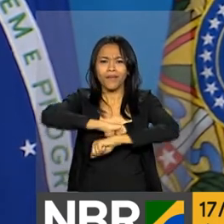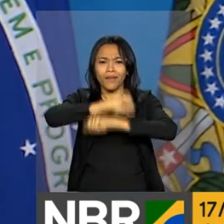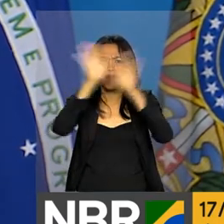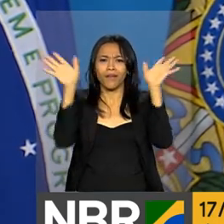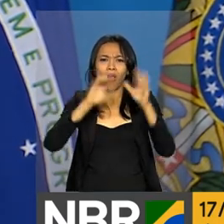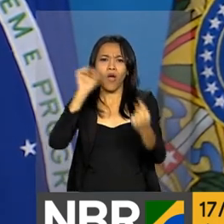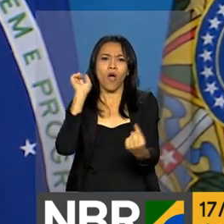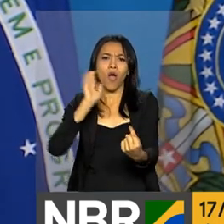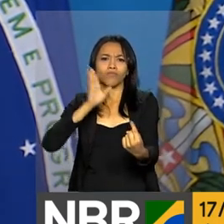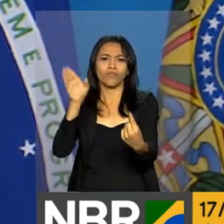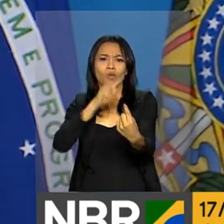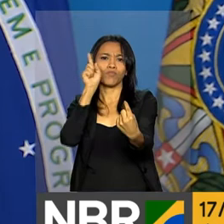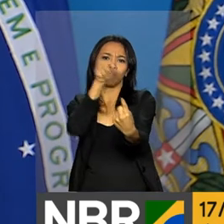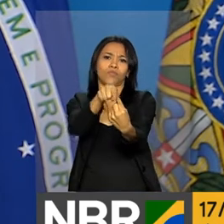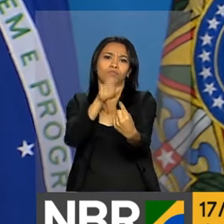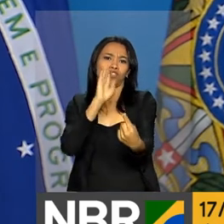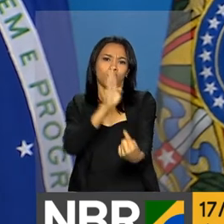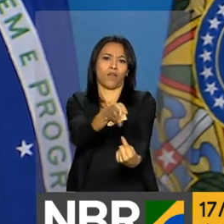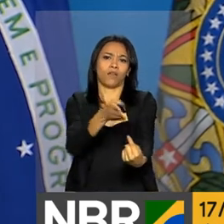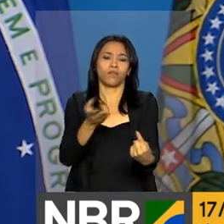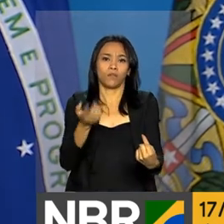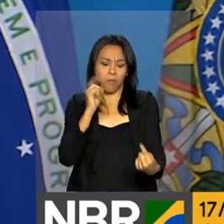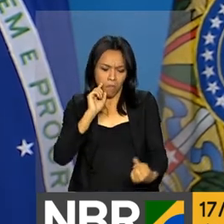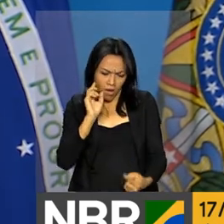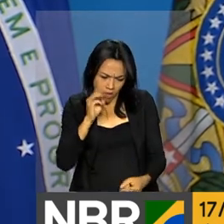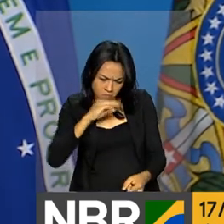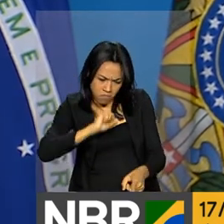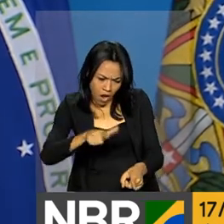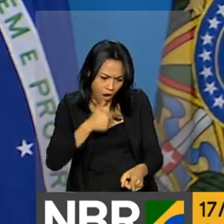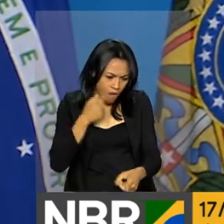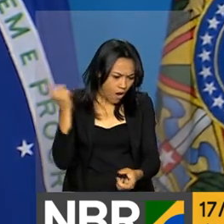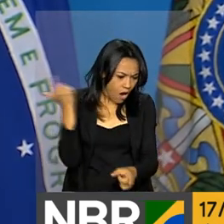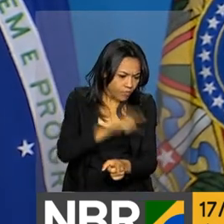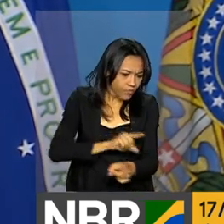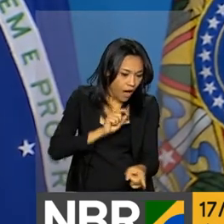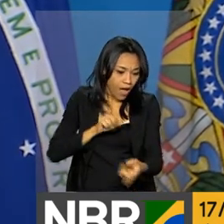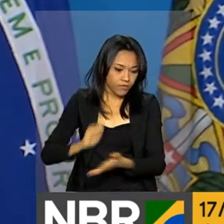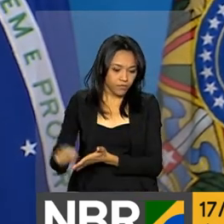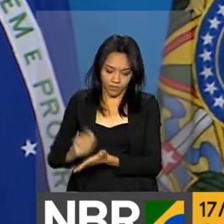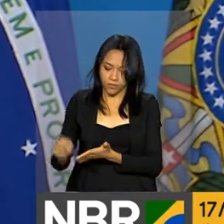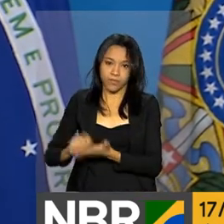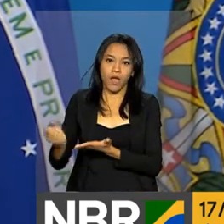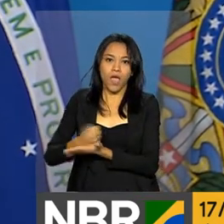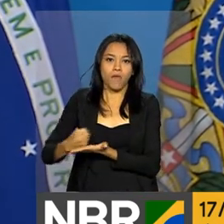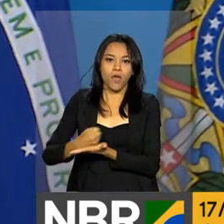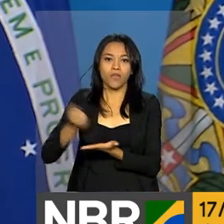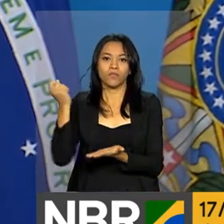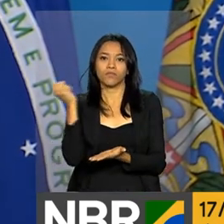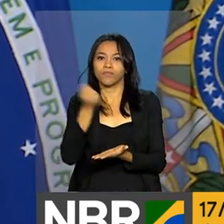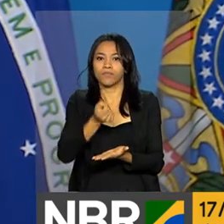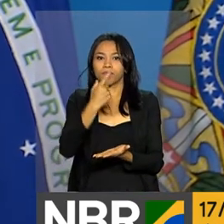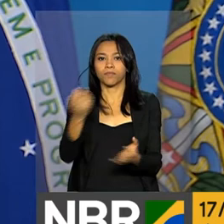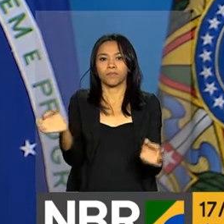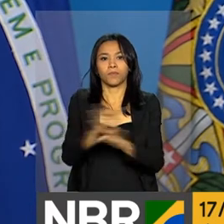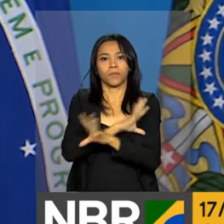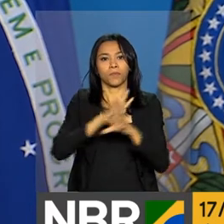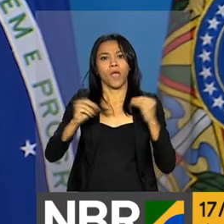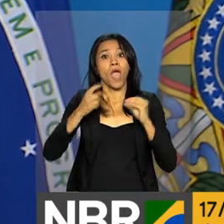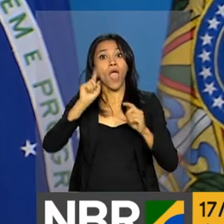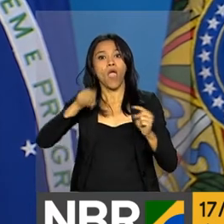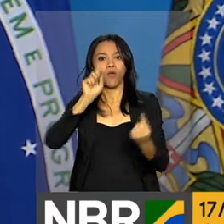que é logo detectar o mal, logo prescrever o remédio, enfim, de uma forma muito pragmática, muito objetiva,